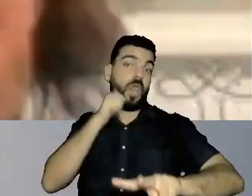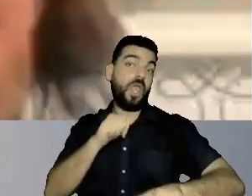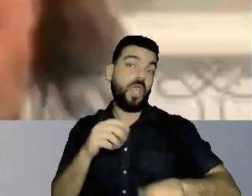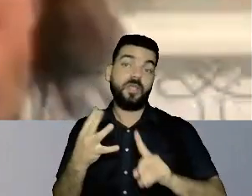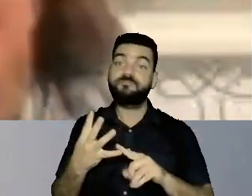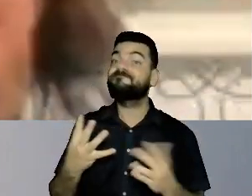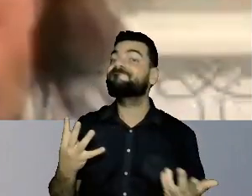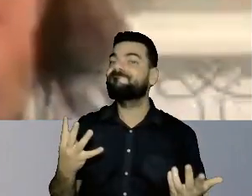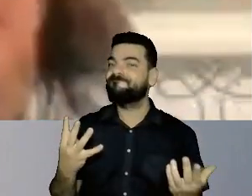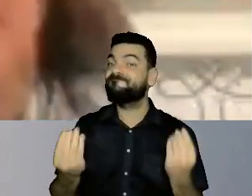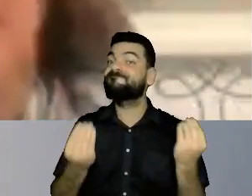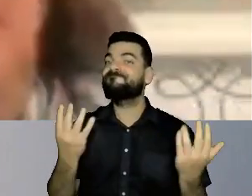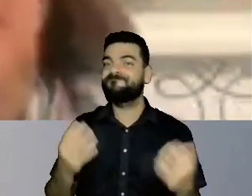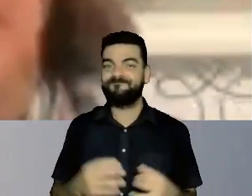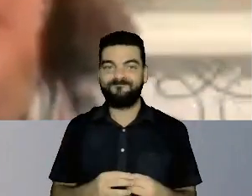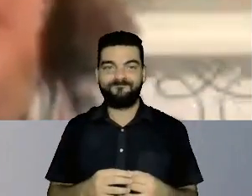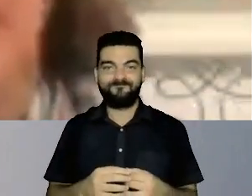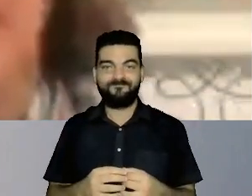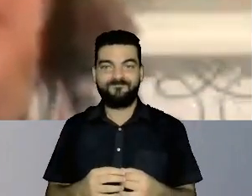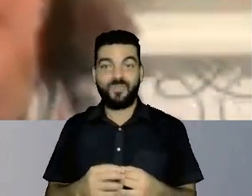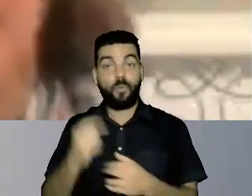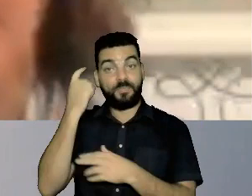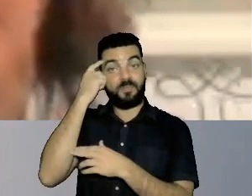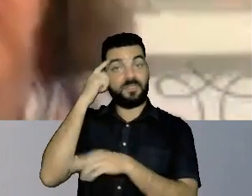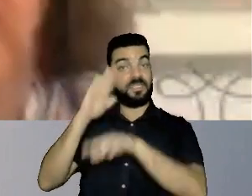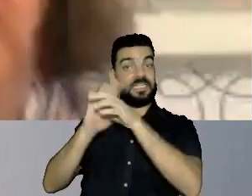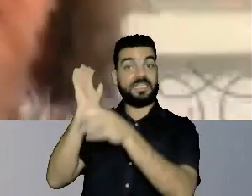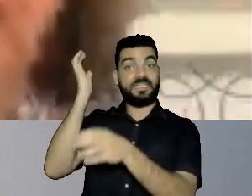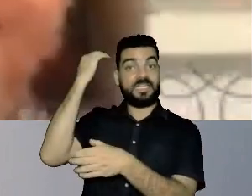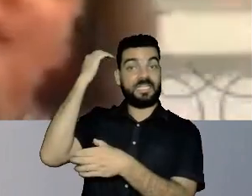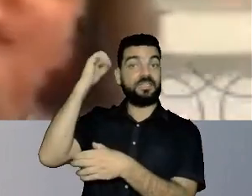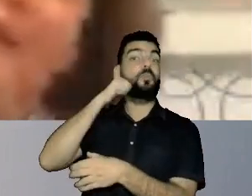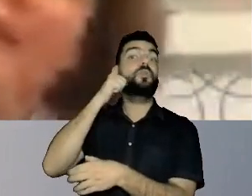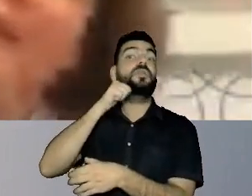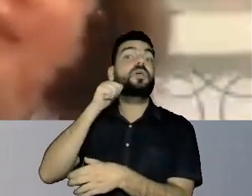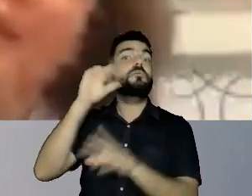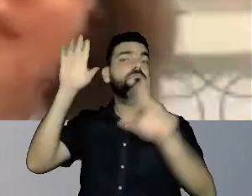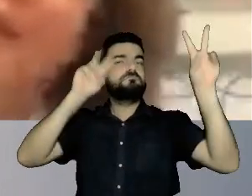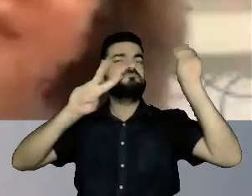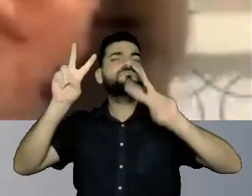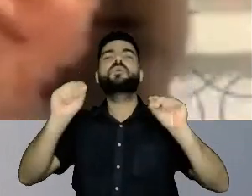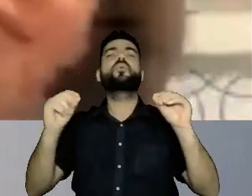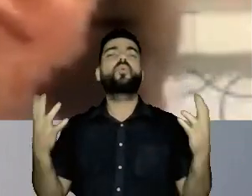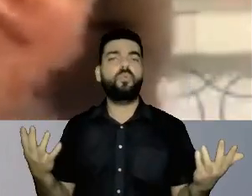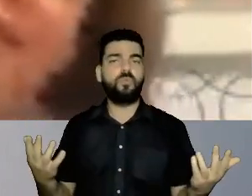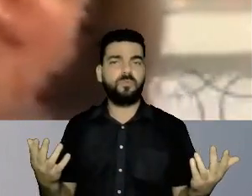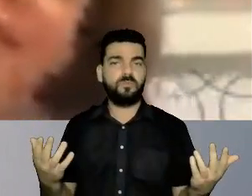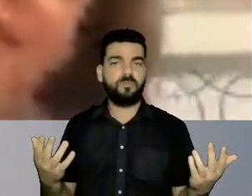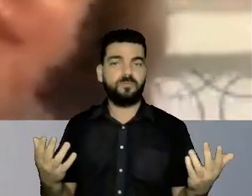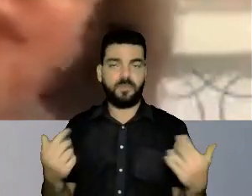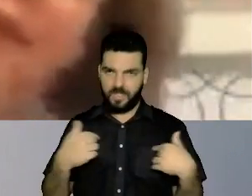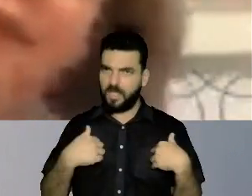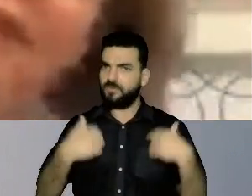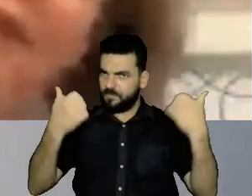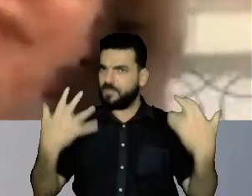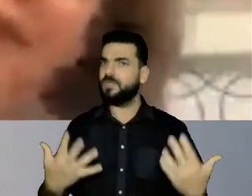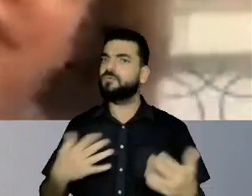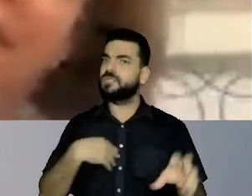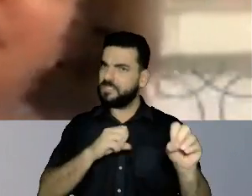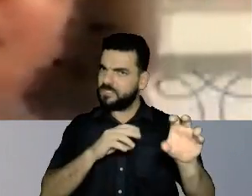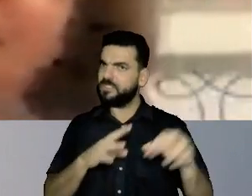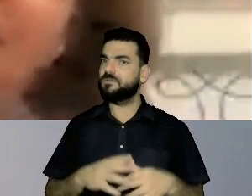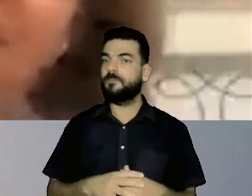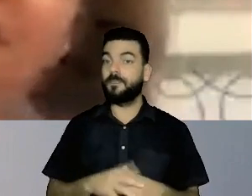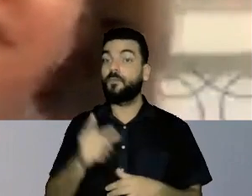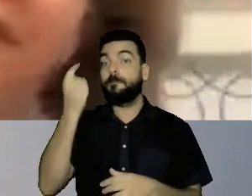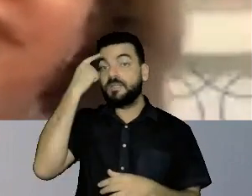que a gente entende de arte, o que a gente entende de mulher, do olhar, né? Quando nós falamos da questão da construção